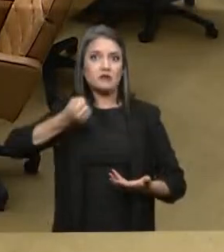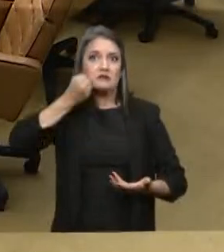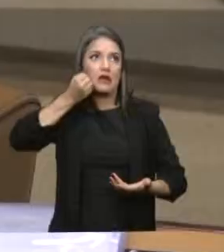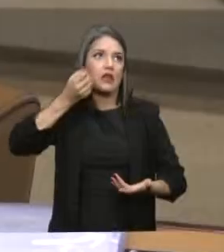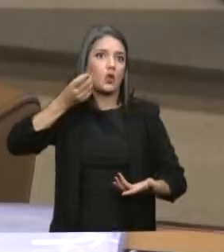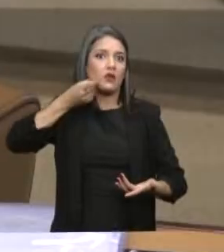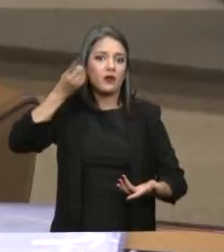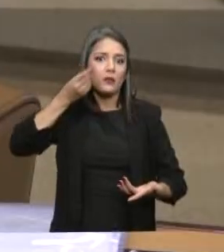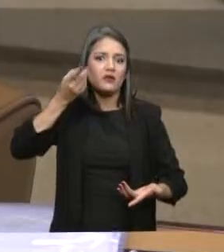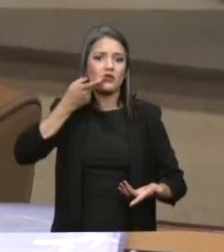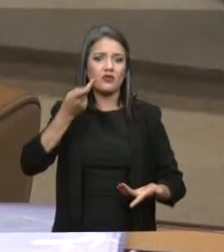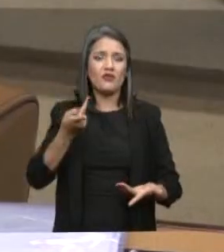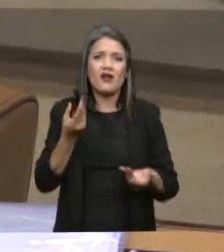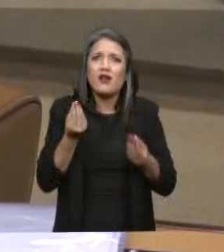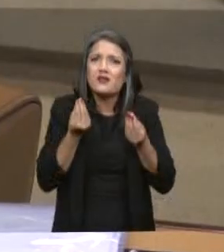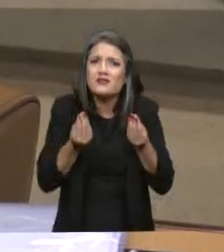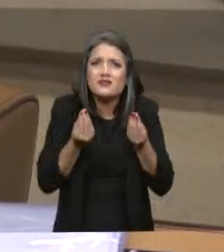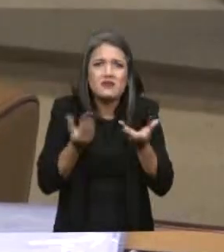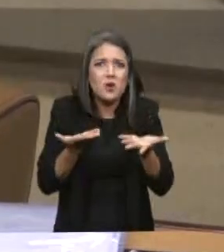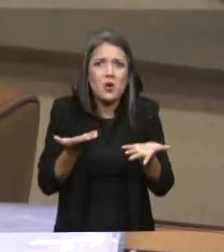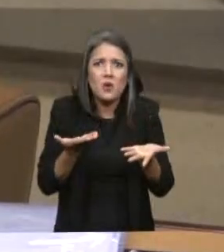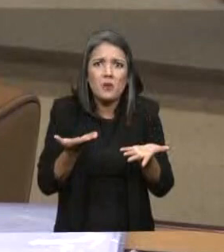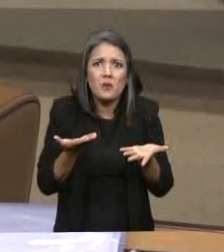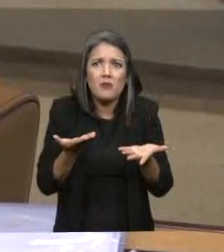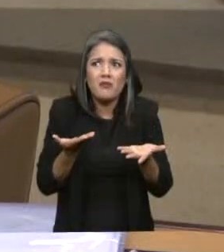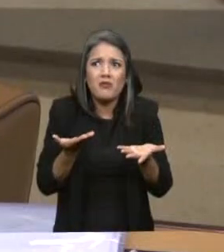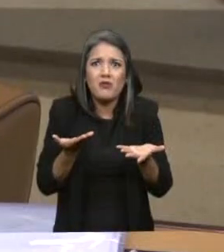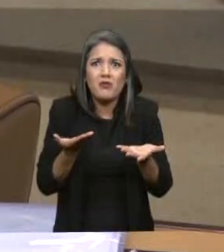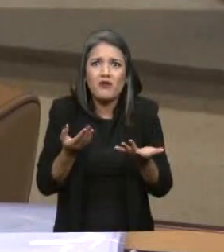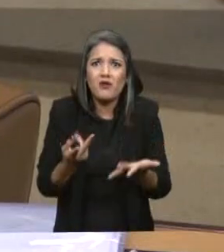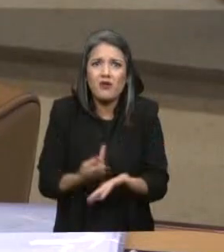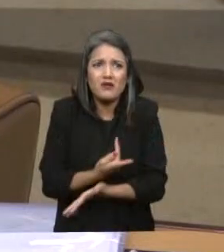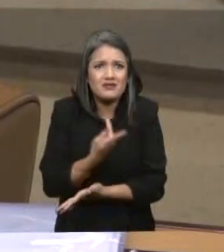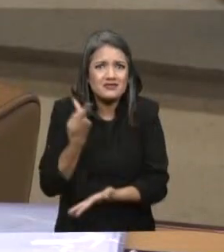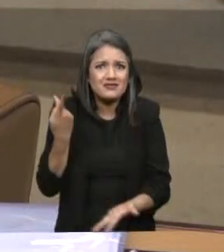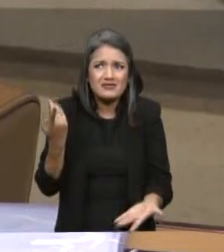veja ponto nós chegamos